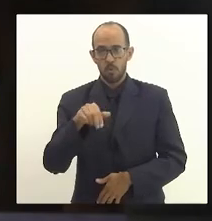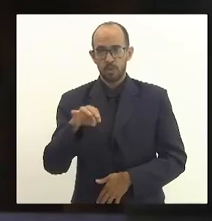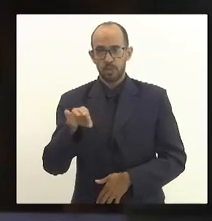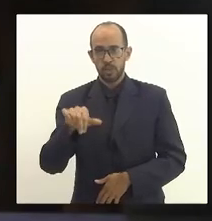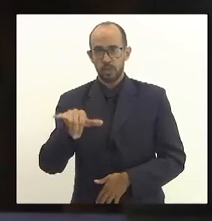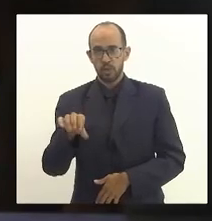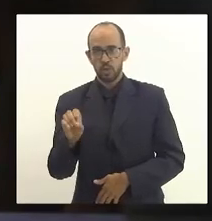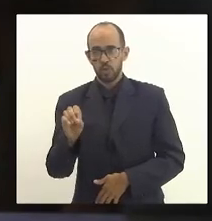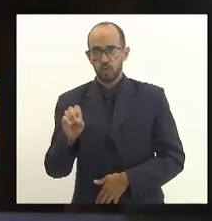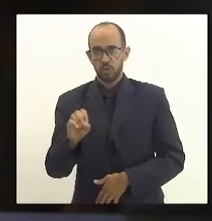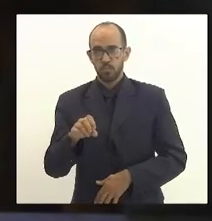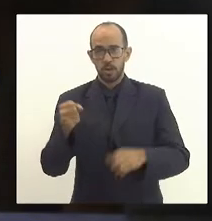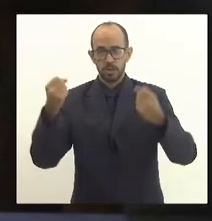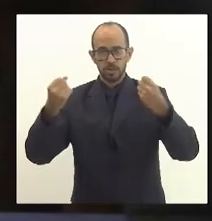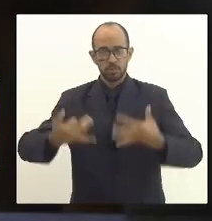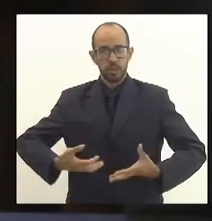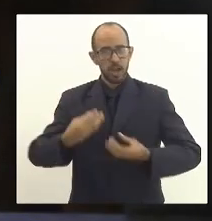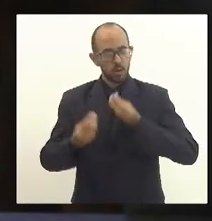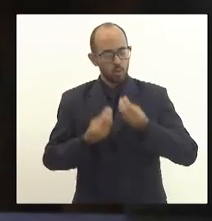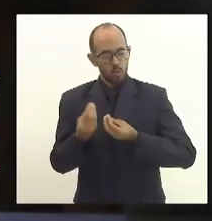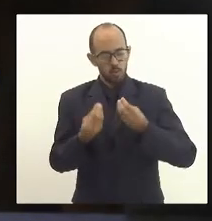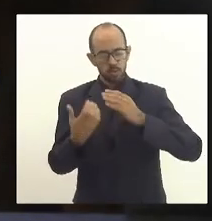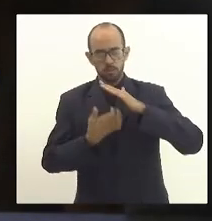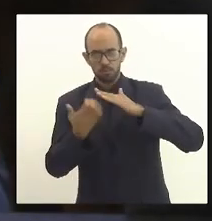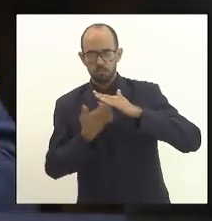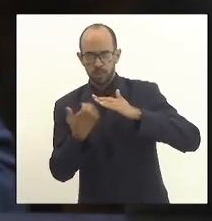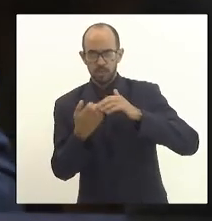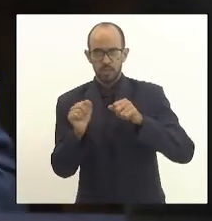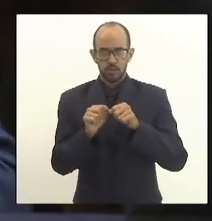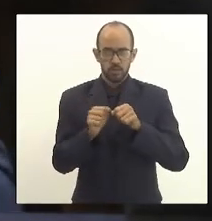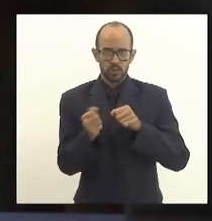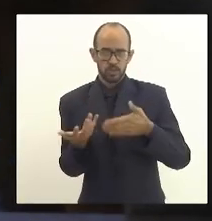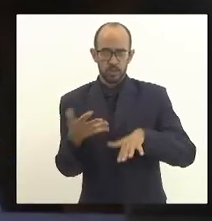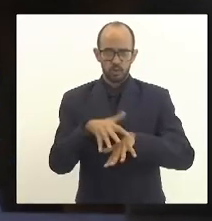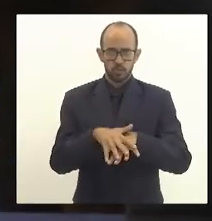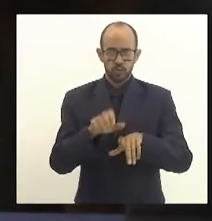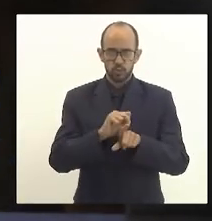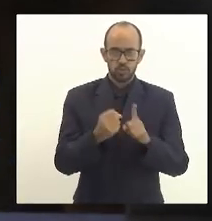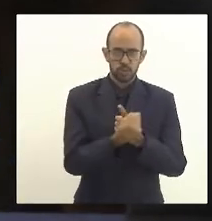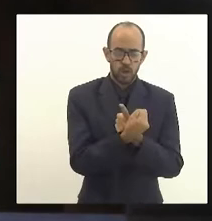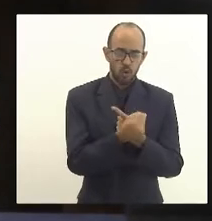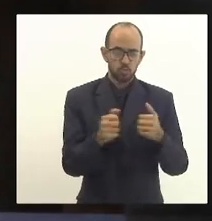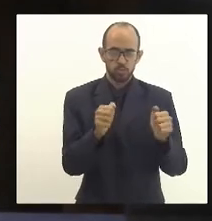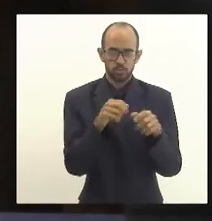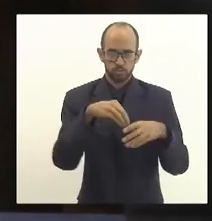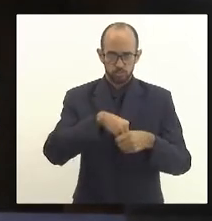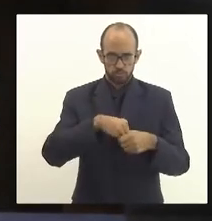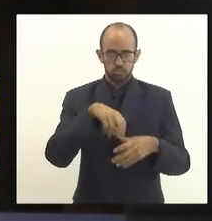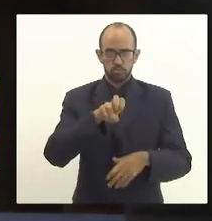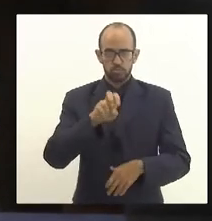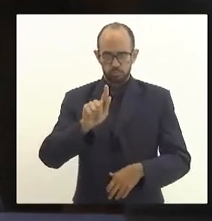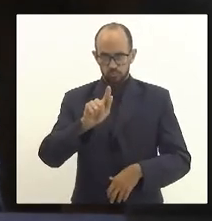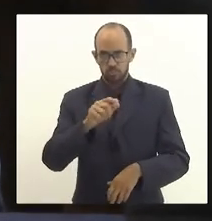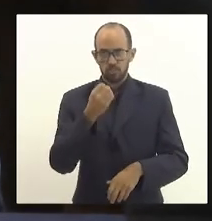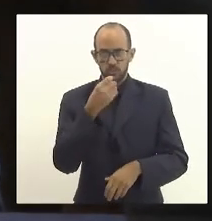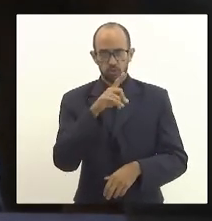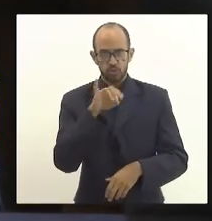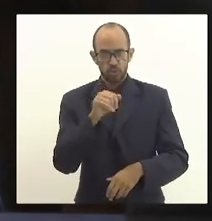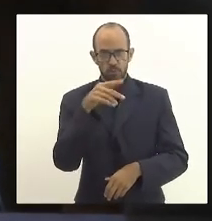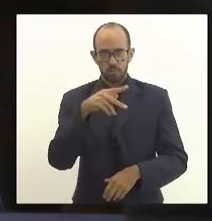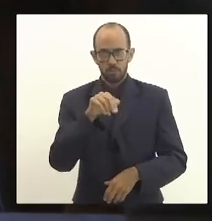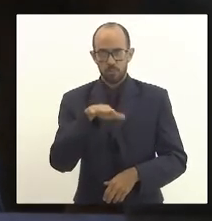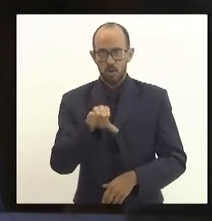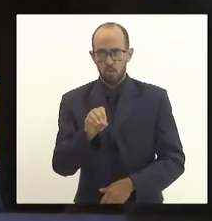se preparando para promover a inclusão social por meio do 5G. Bom dia, Paulo.